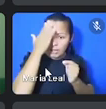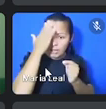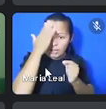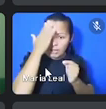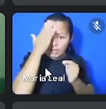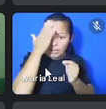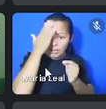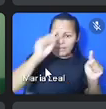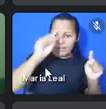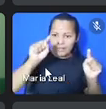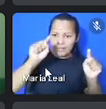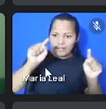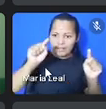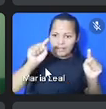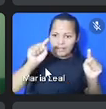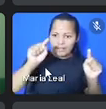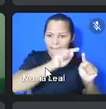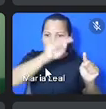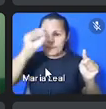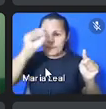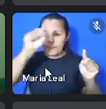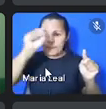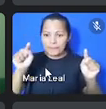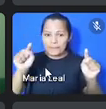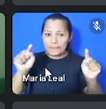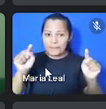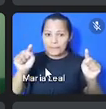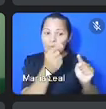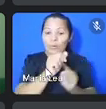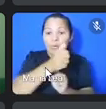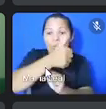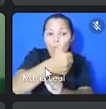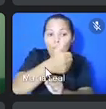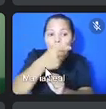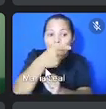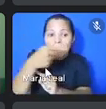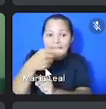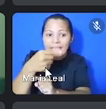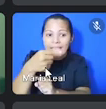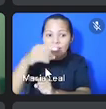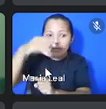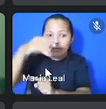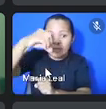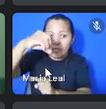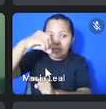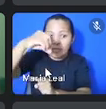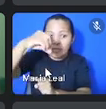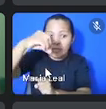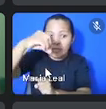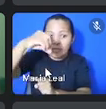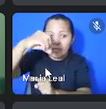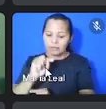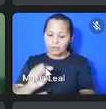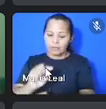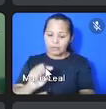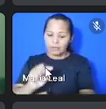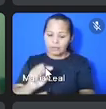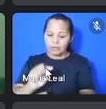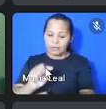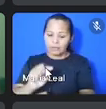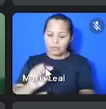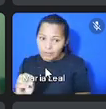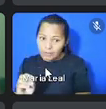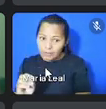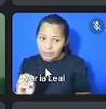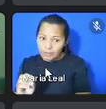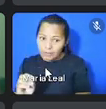tá? Então, ó, 1 menos 95 sobre 100